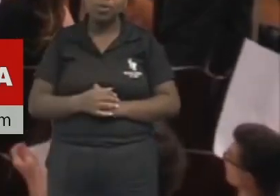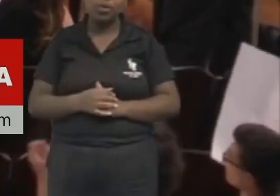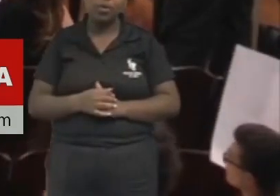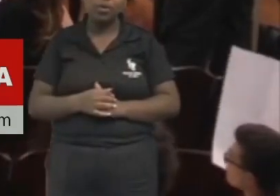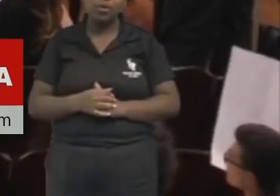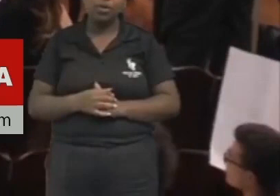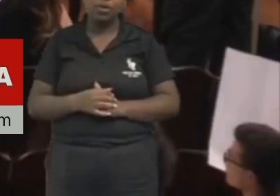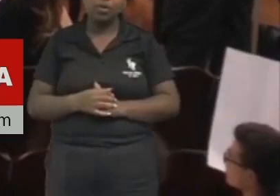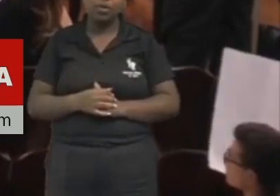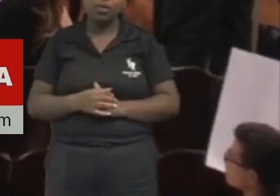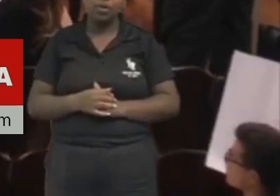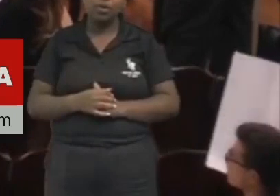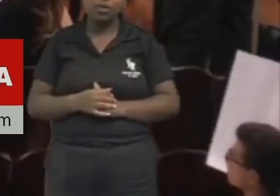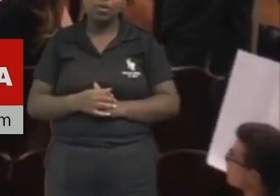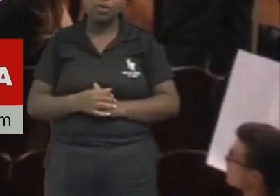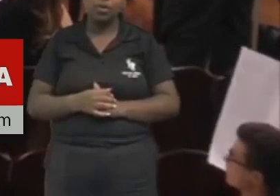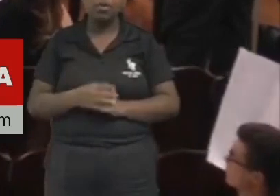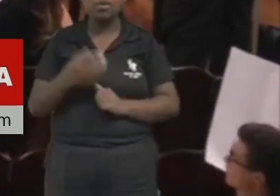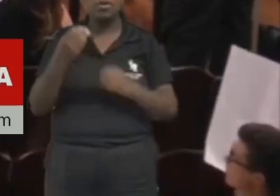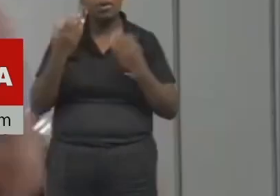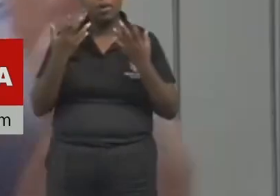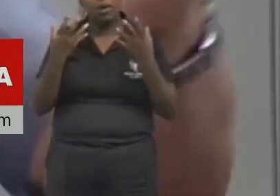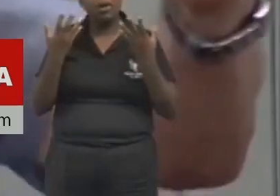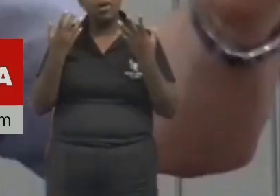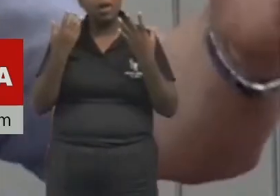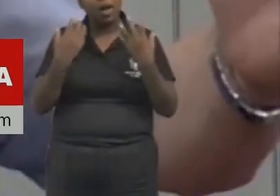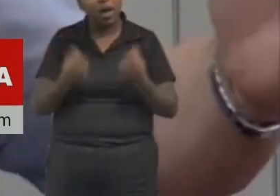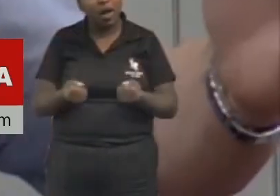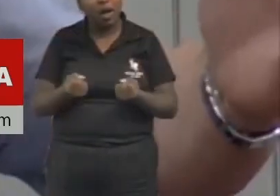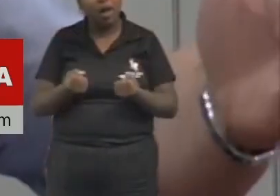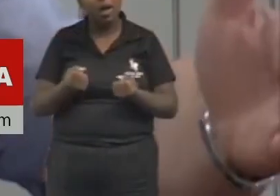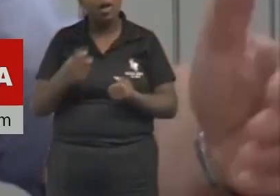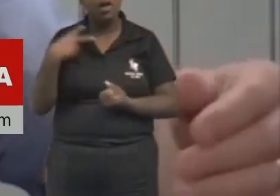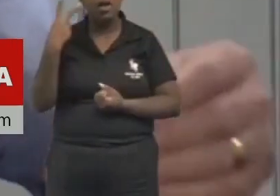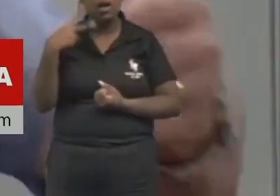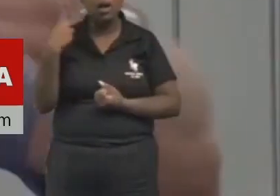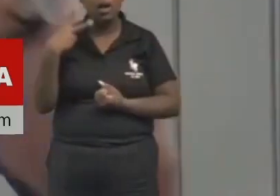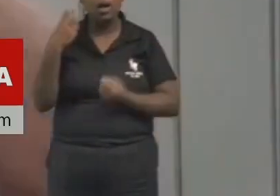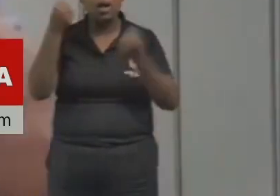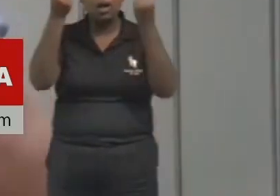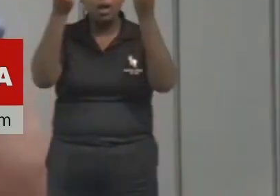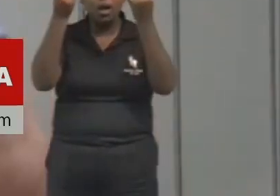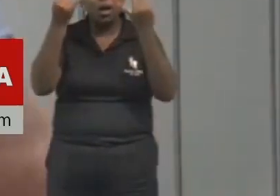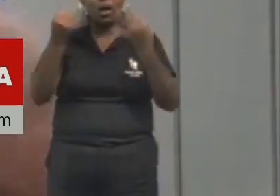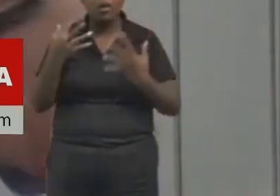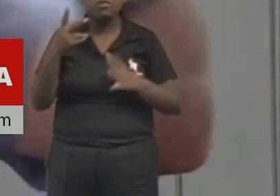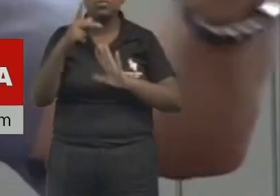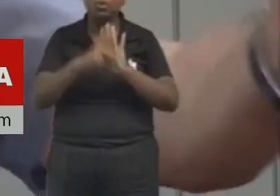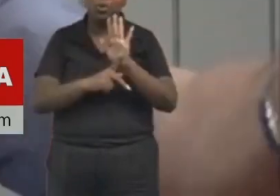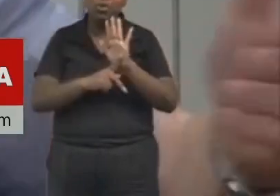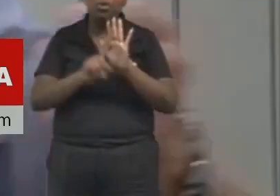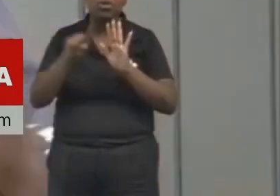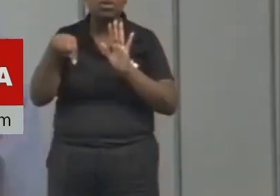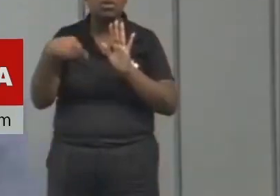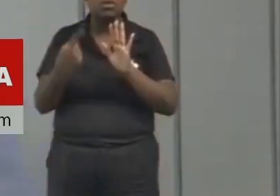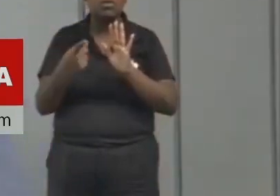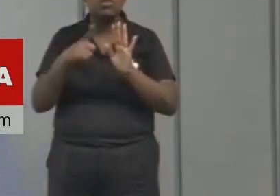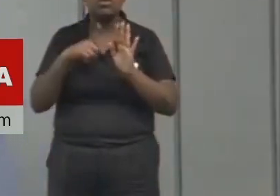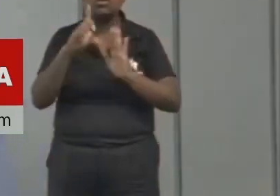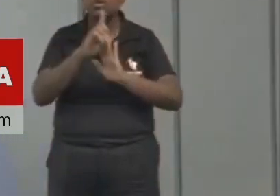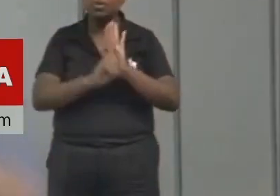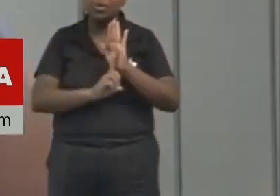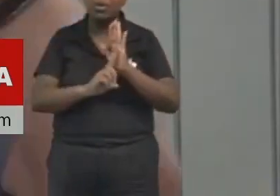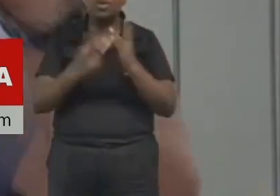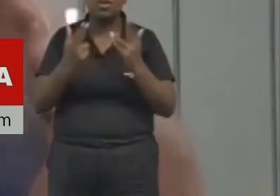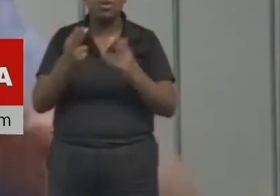retirada, deixar que a vereadora Cida possa fazer a explanação do projeto. E depois, Vossa Excelência tem todo direito,